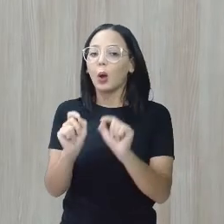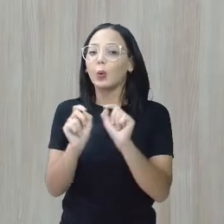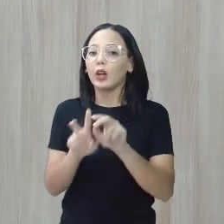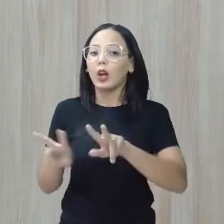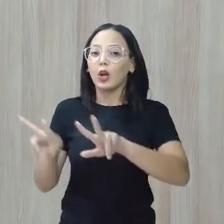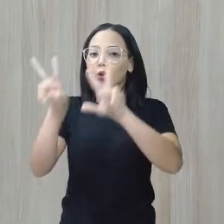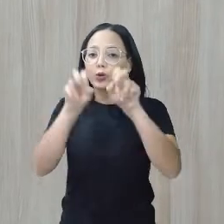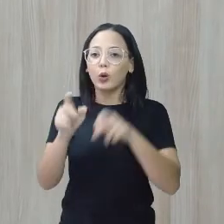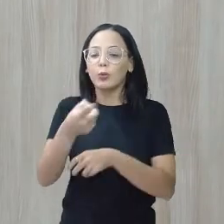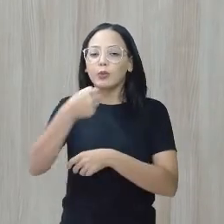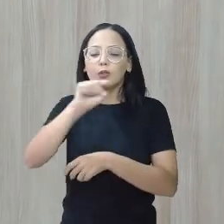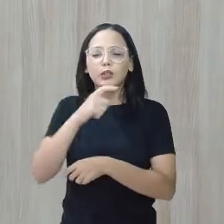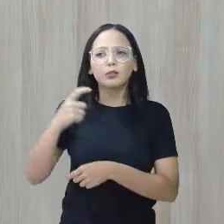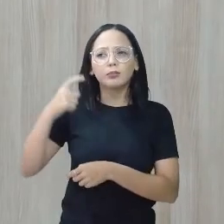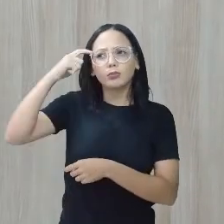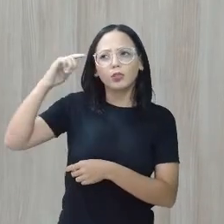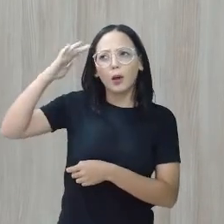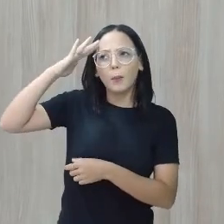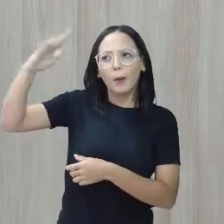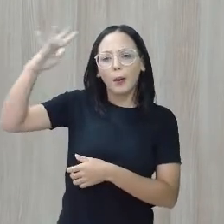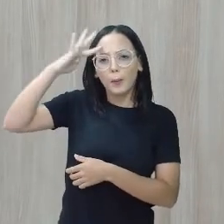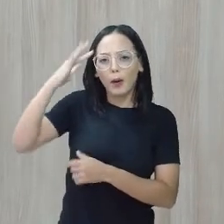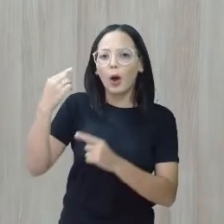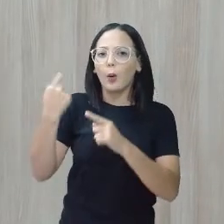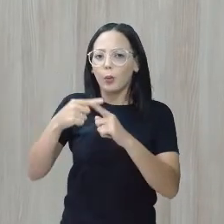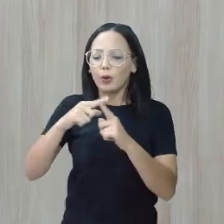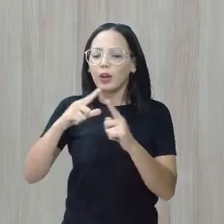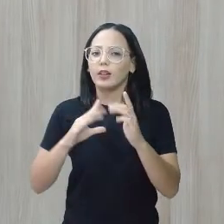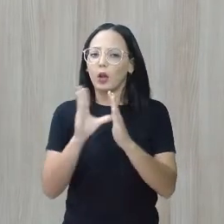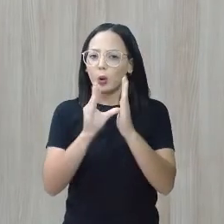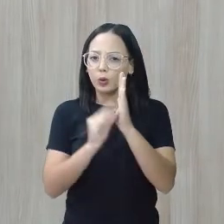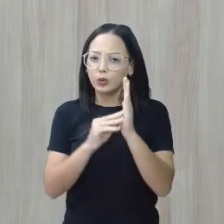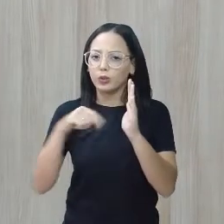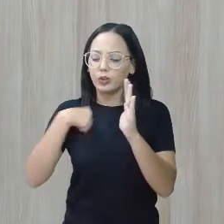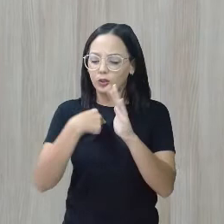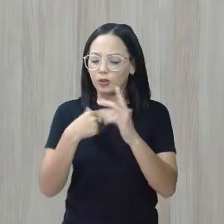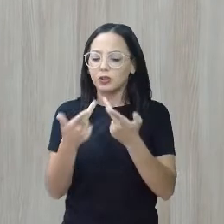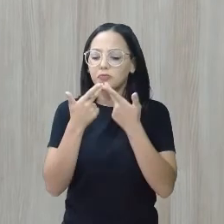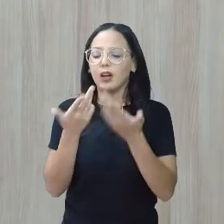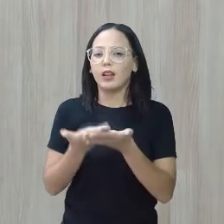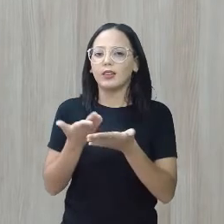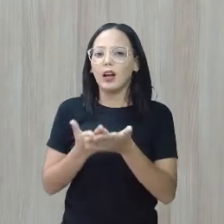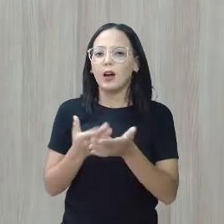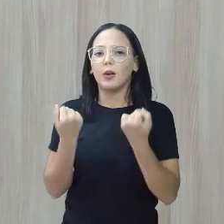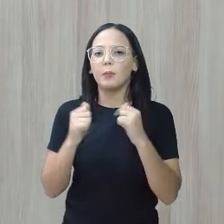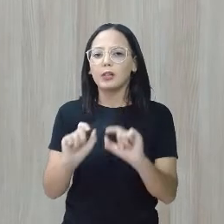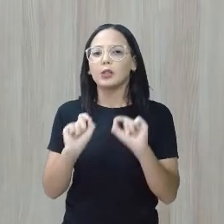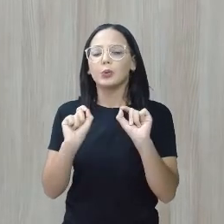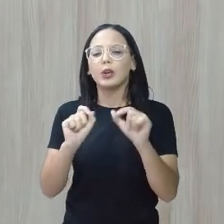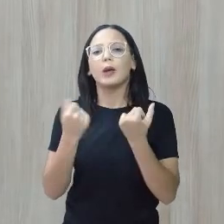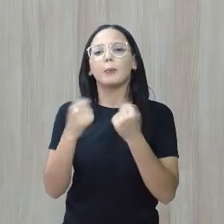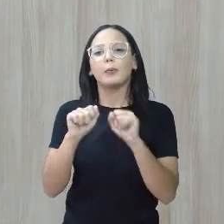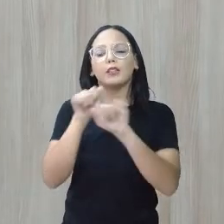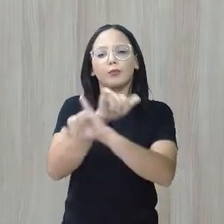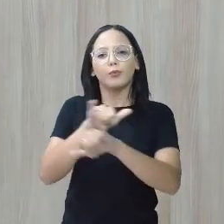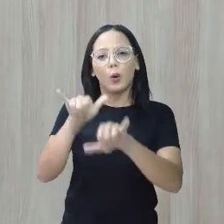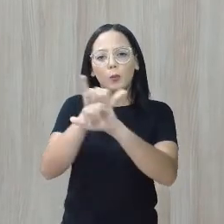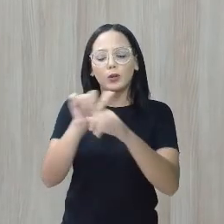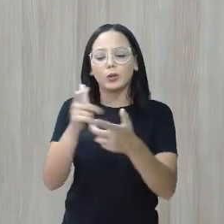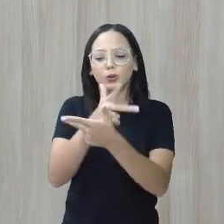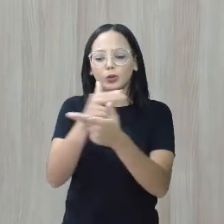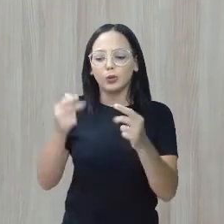uma retrospectiva, tá? Muitos conteúdos que a gente ministra aqui na aula precisam de um pouquinho de informação de